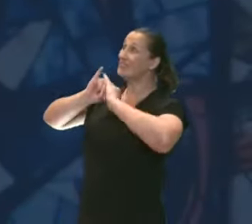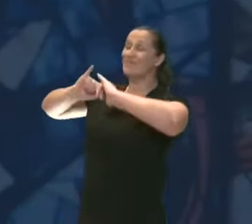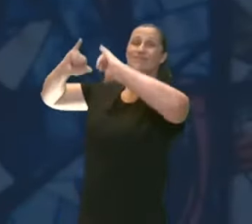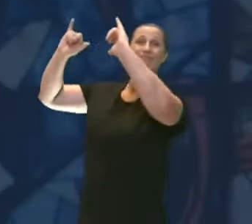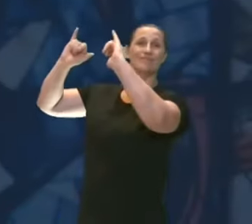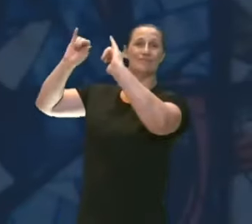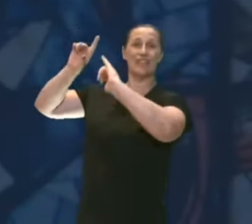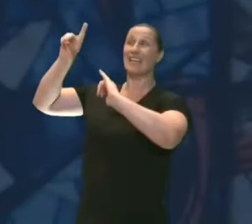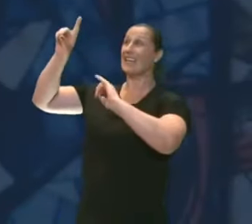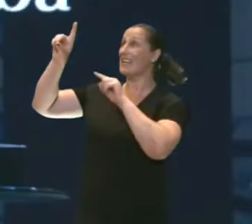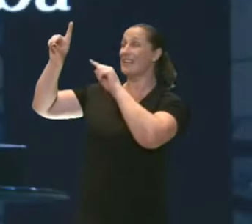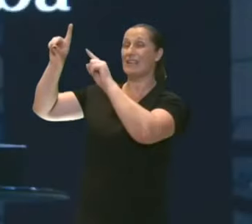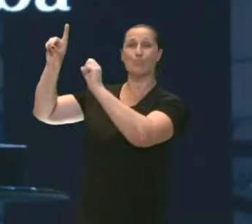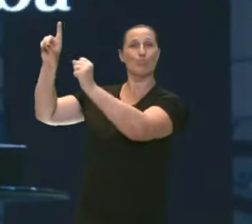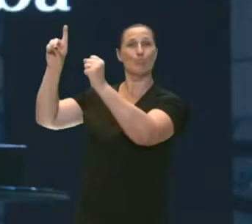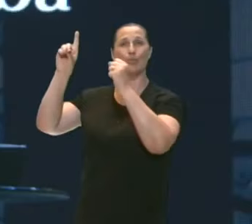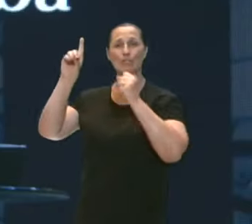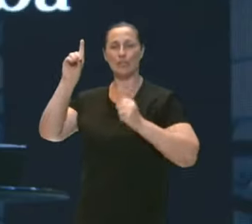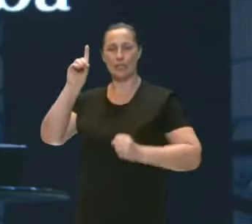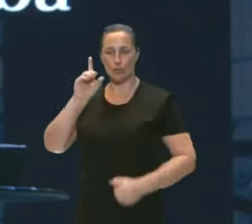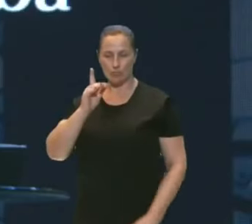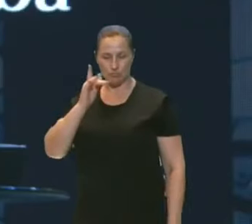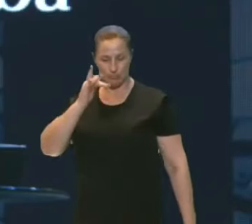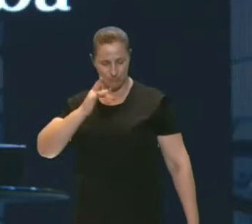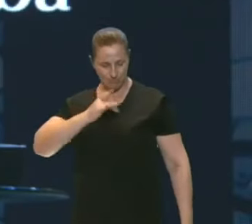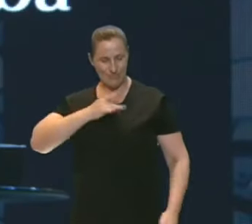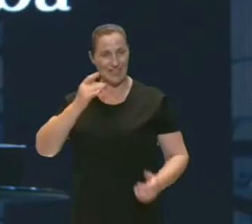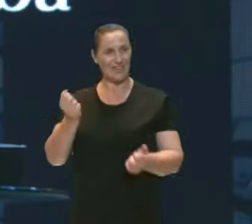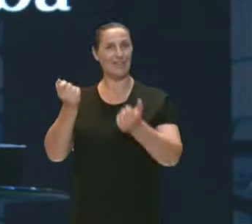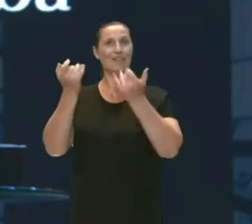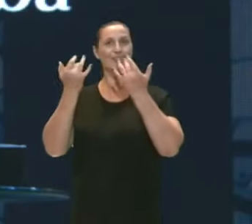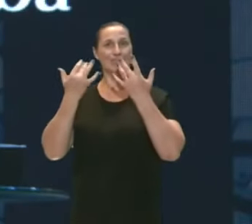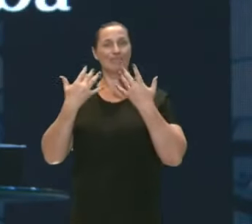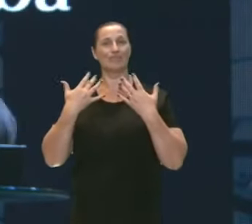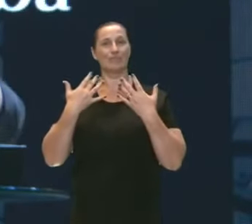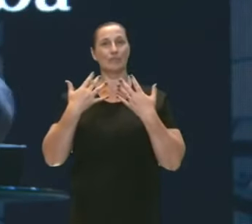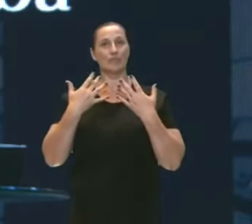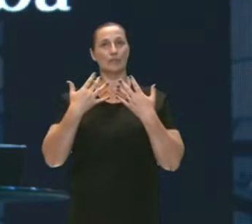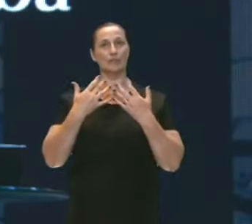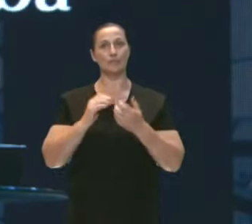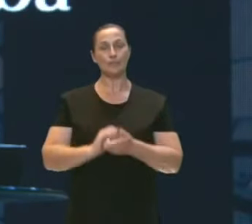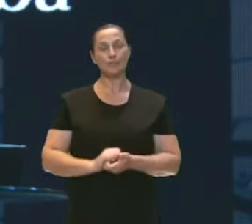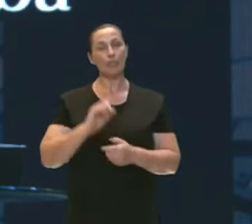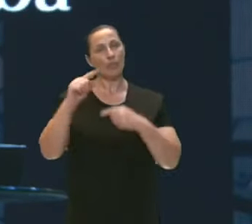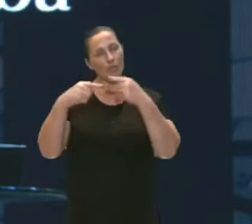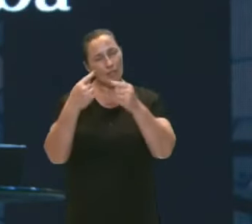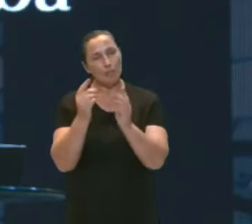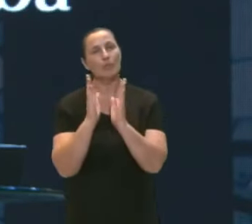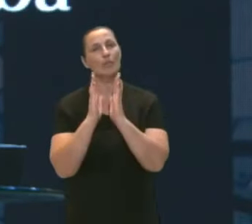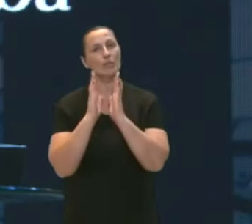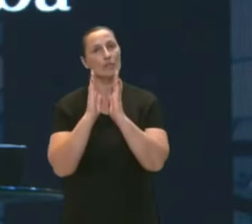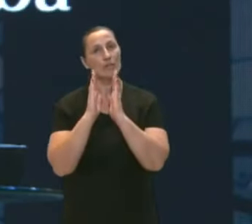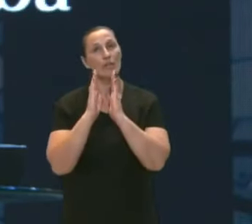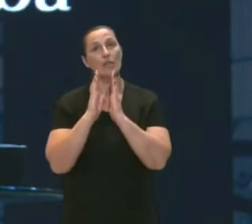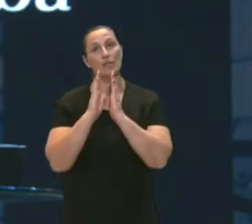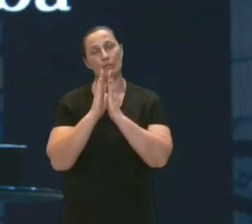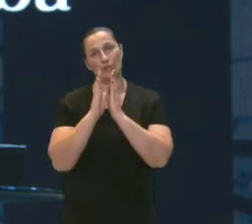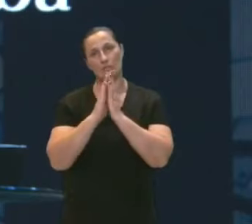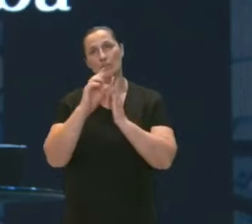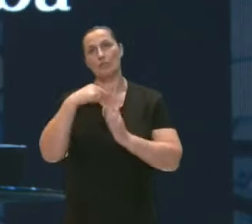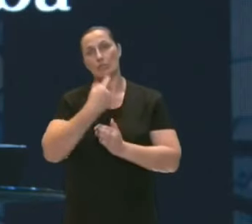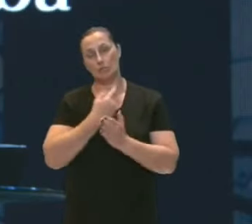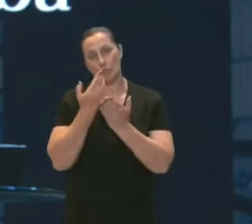que tem poder para nos tocar e nos abençoar. E em seguida a gente vai abrir a palavra de Deus e vamos aprender